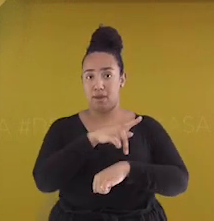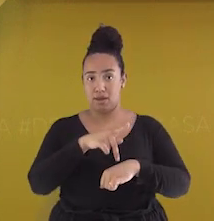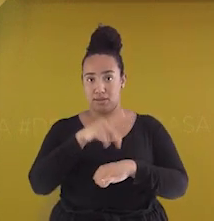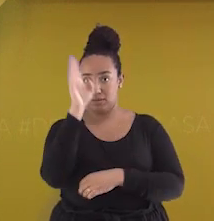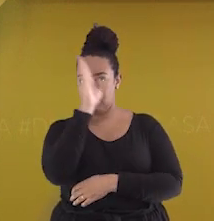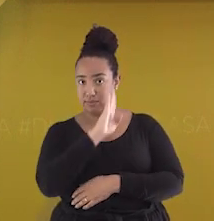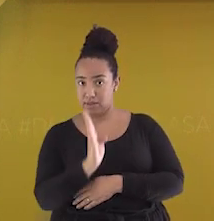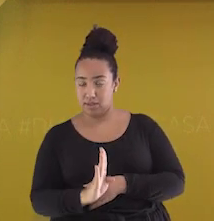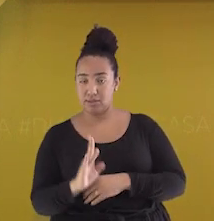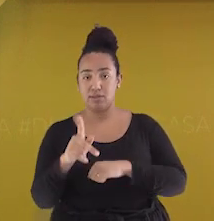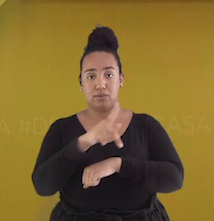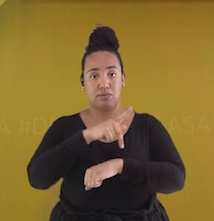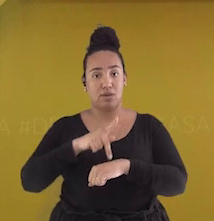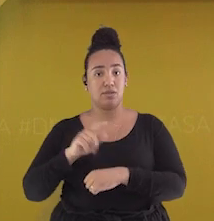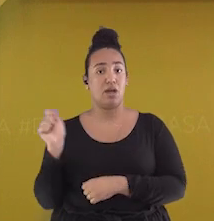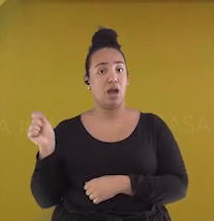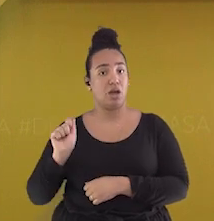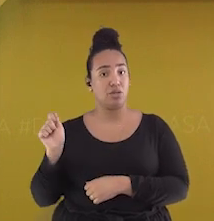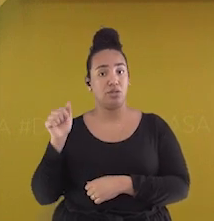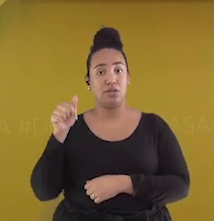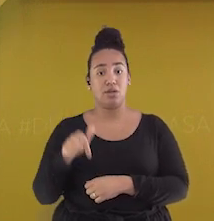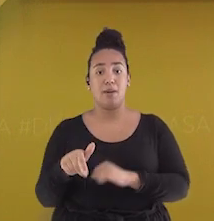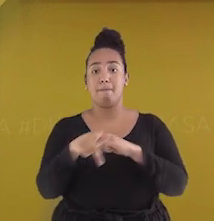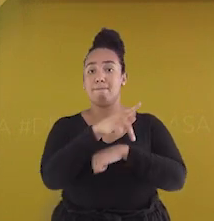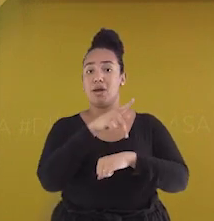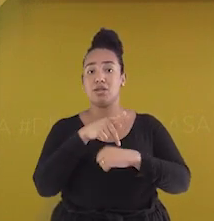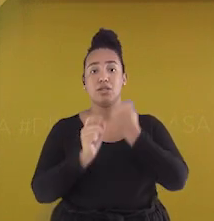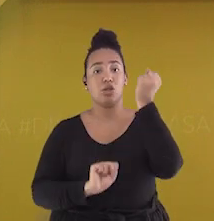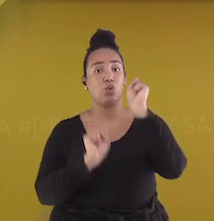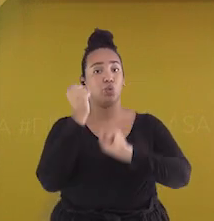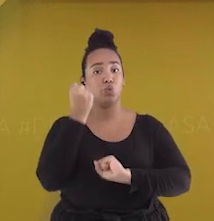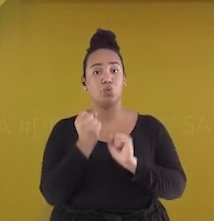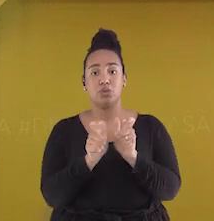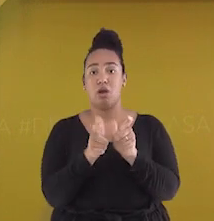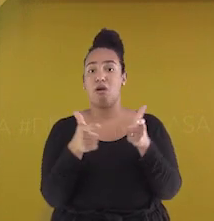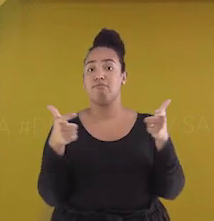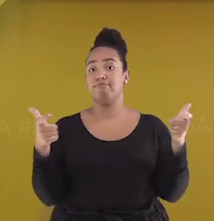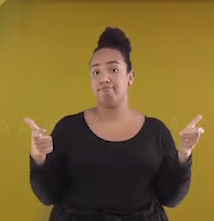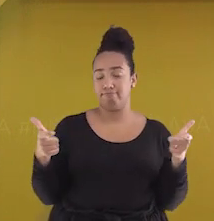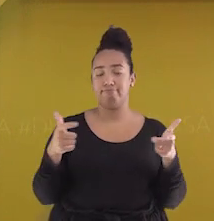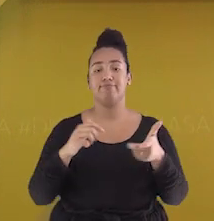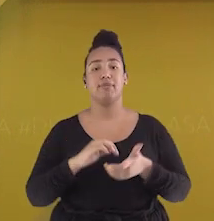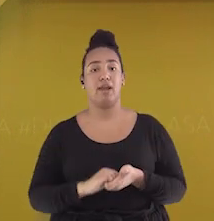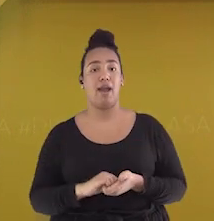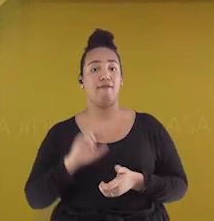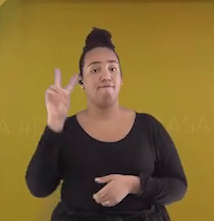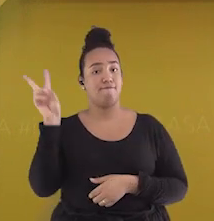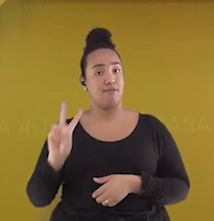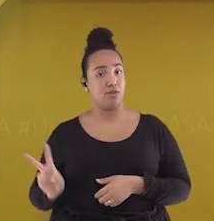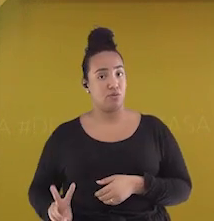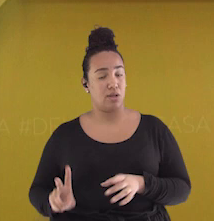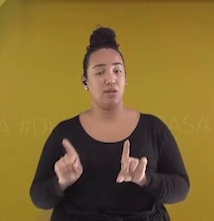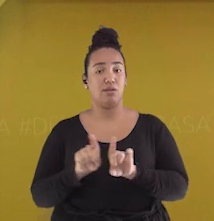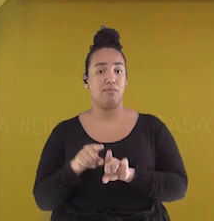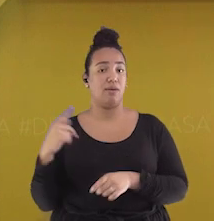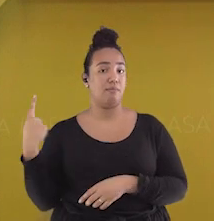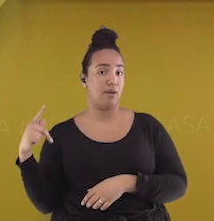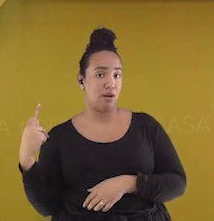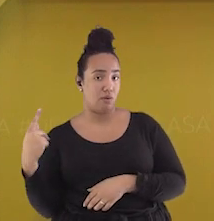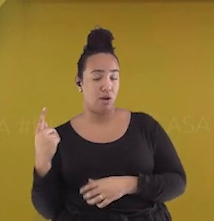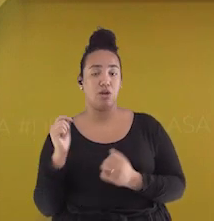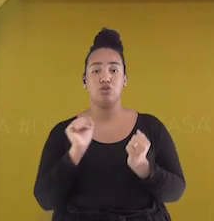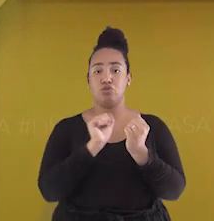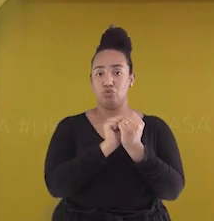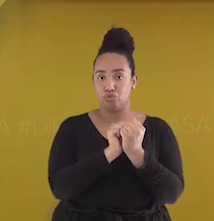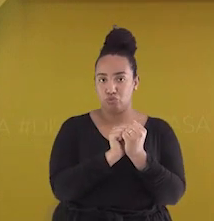e Brasil são os países mais industrializados do bloco, sendo a Venezuela e o Paraguai, junto com o